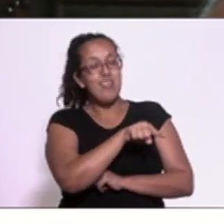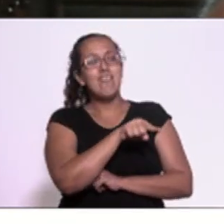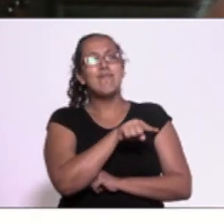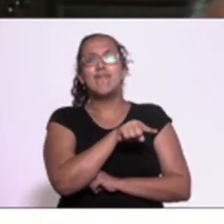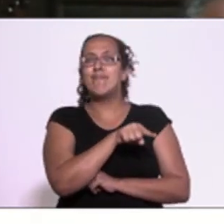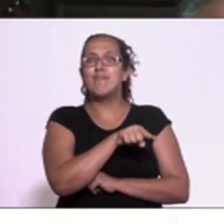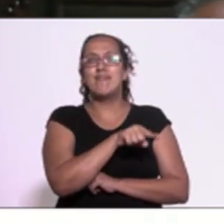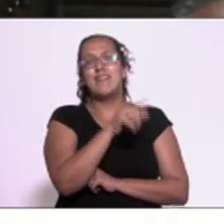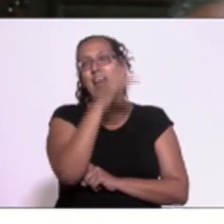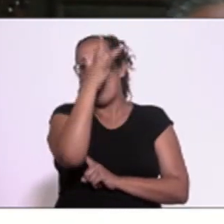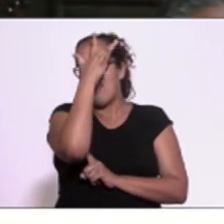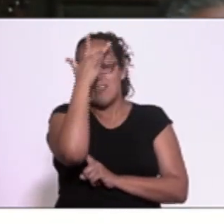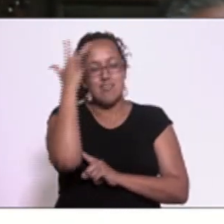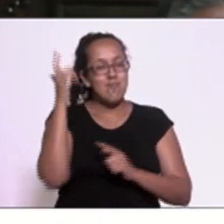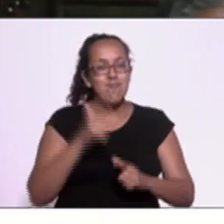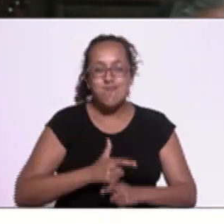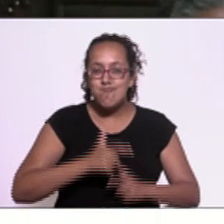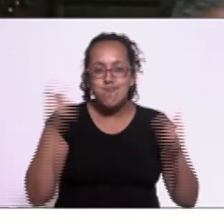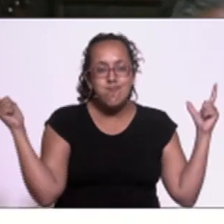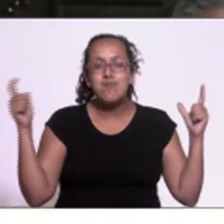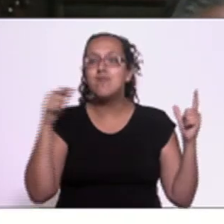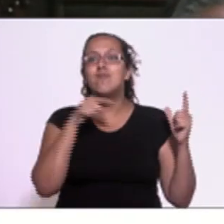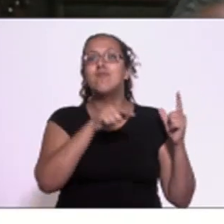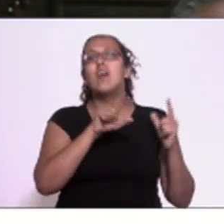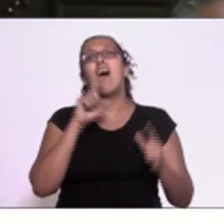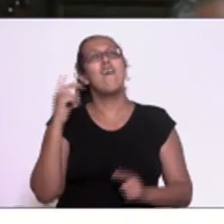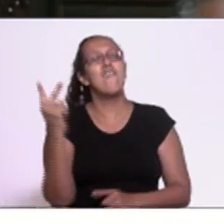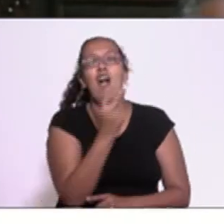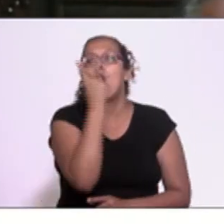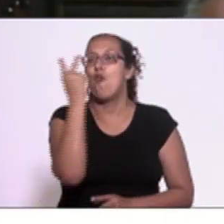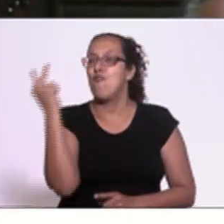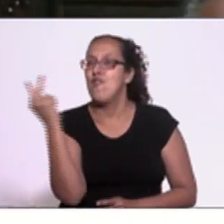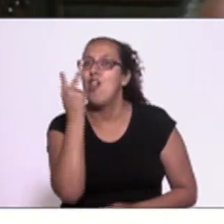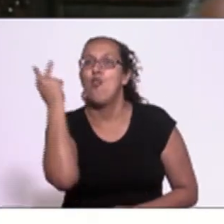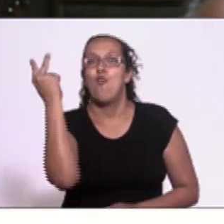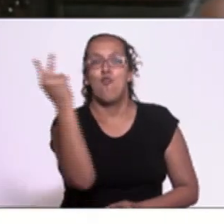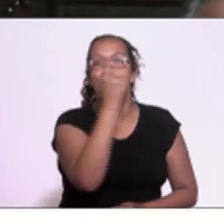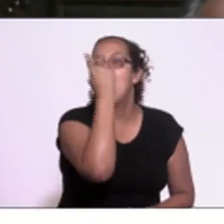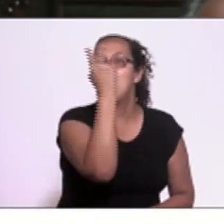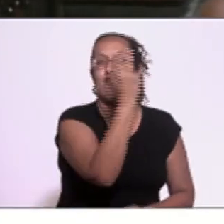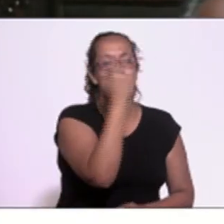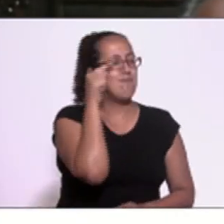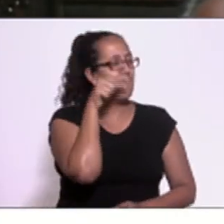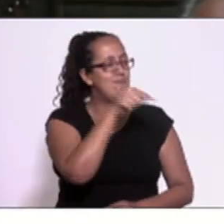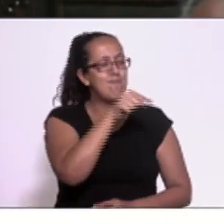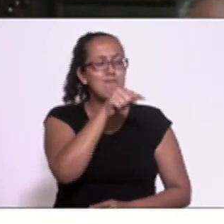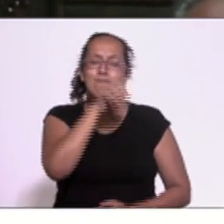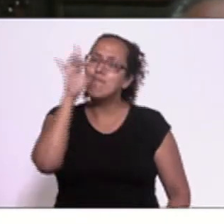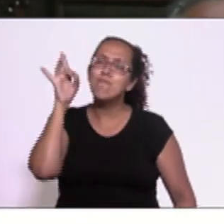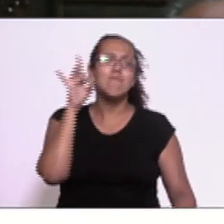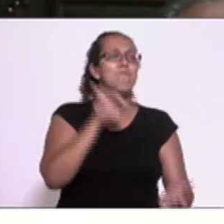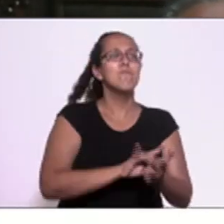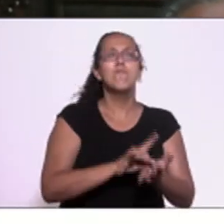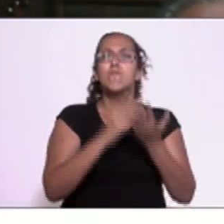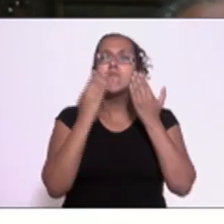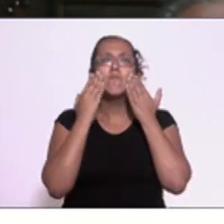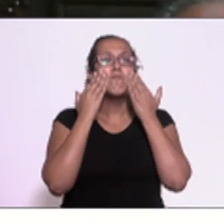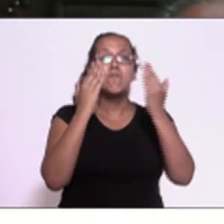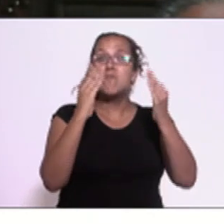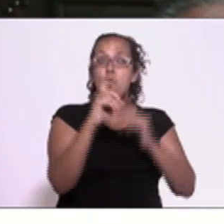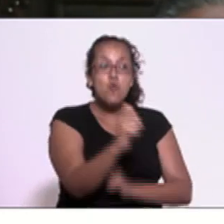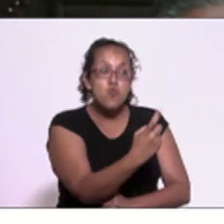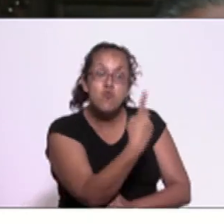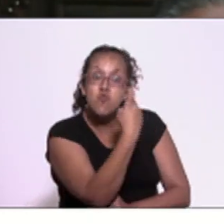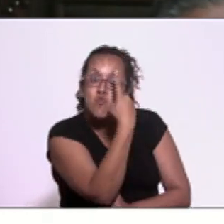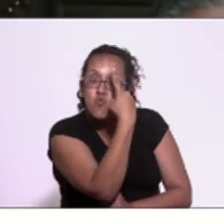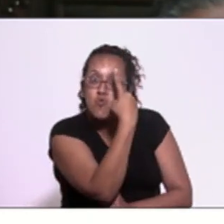mais ignorada, está no campo dos valores. Foram eles os mais autênticos, se não os